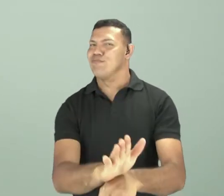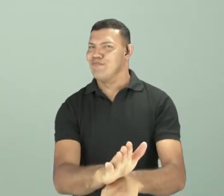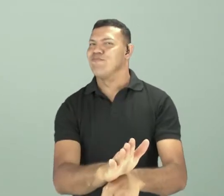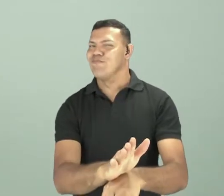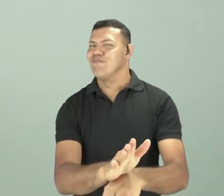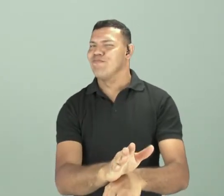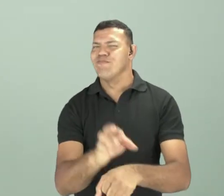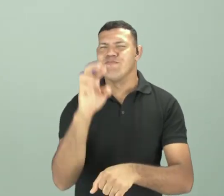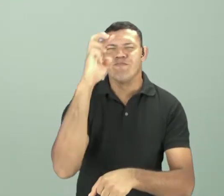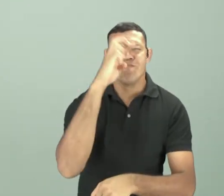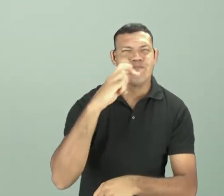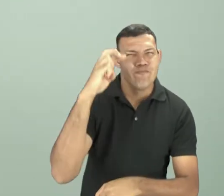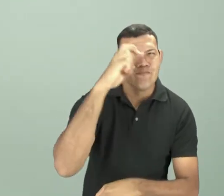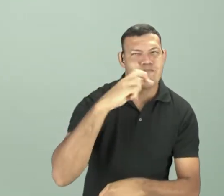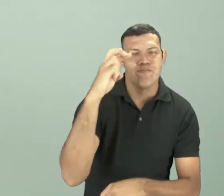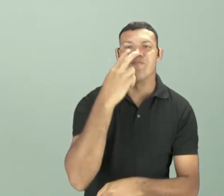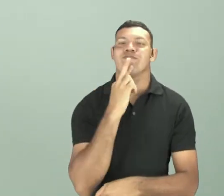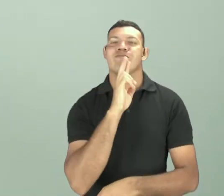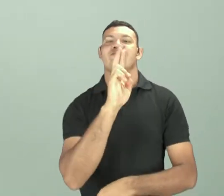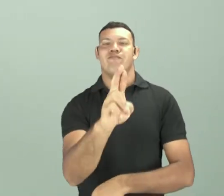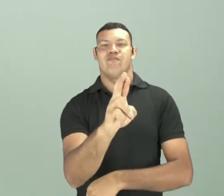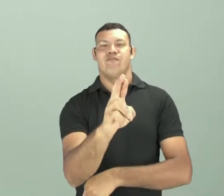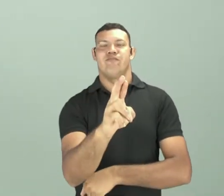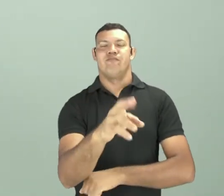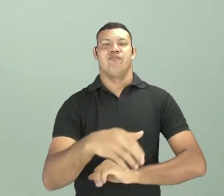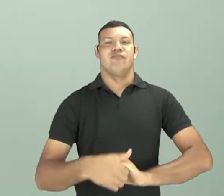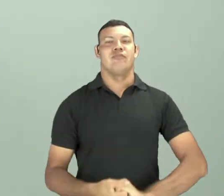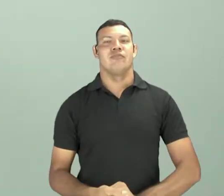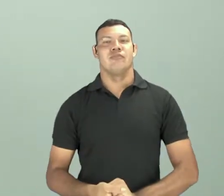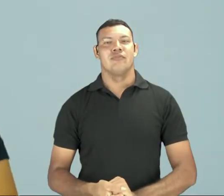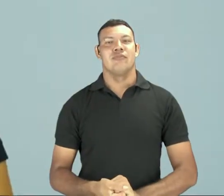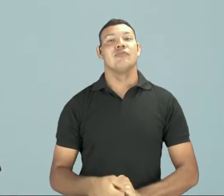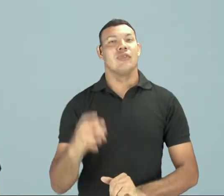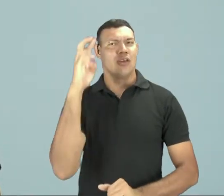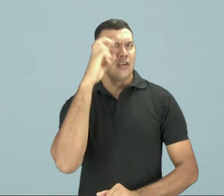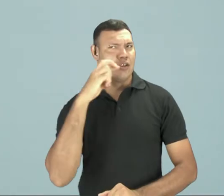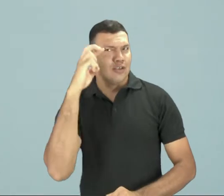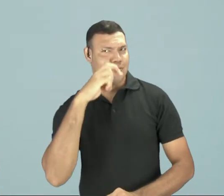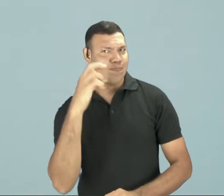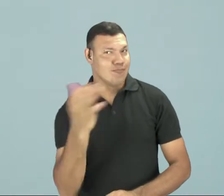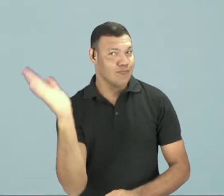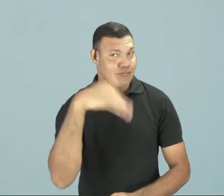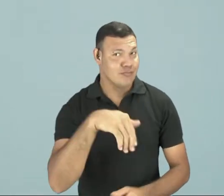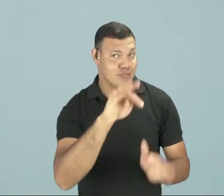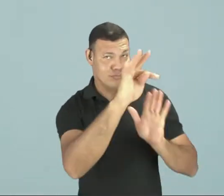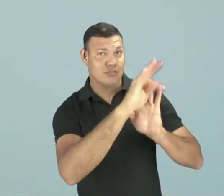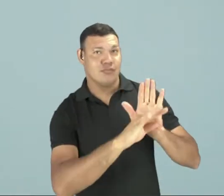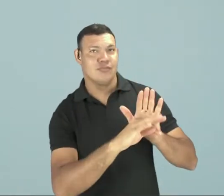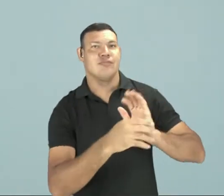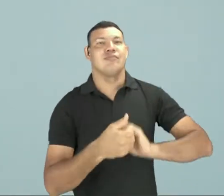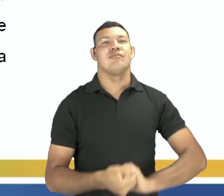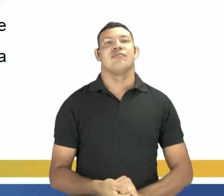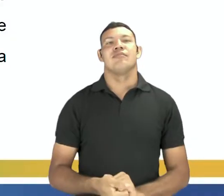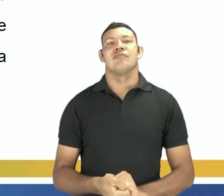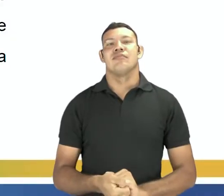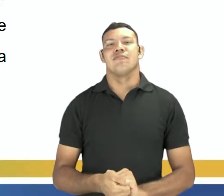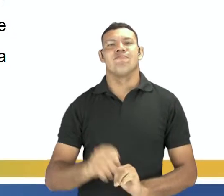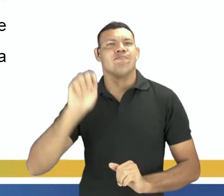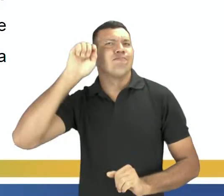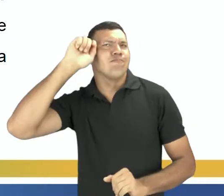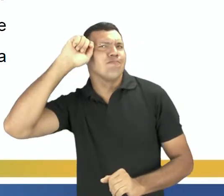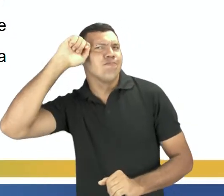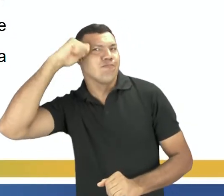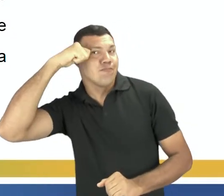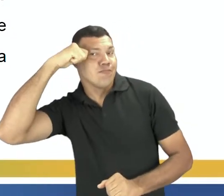a verificar, a chegar a uma resposta adequada. Vamos analisar um texto? Vamos ler um texto comigo? Vamos lá.